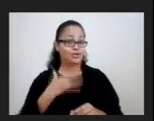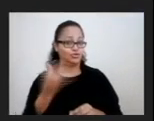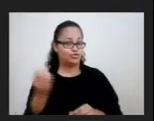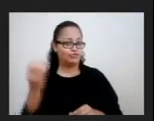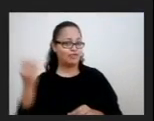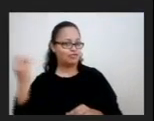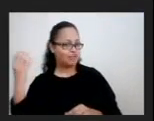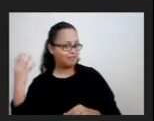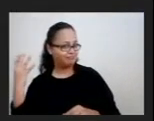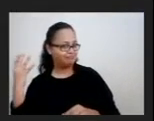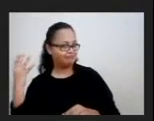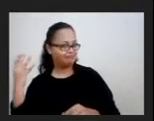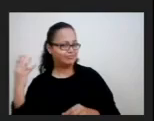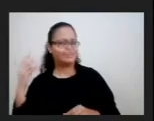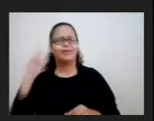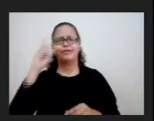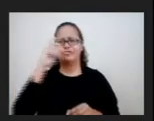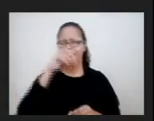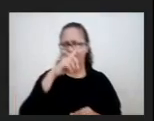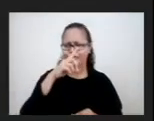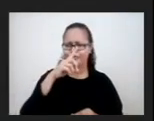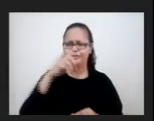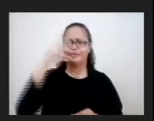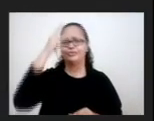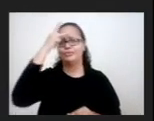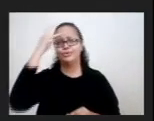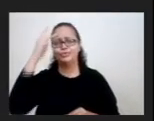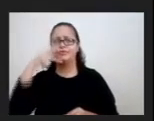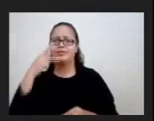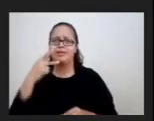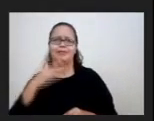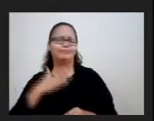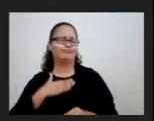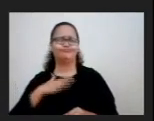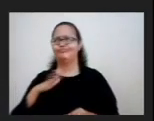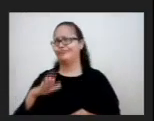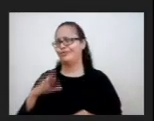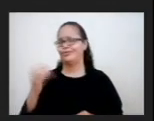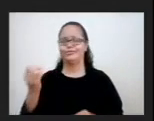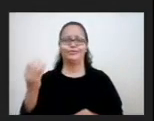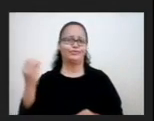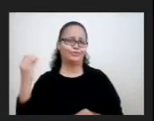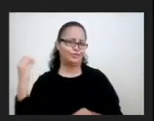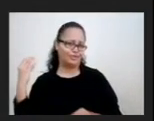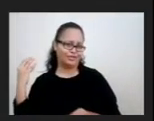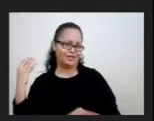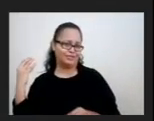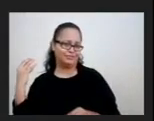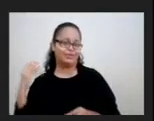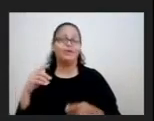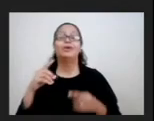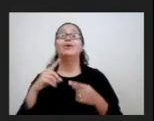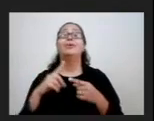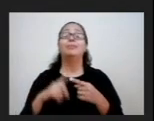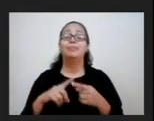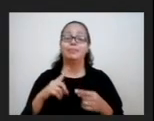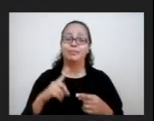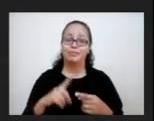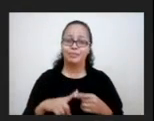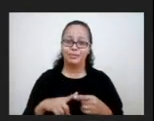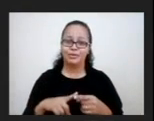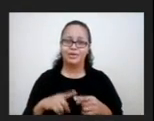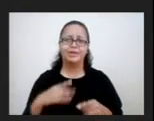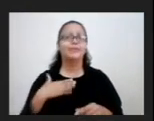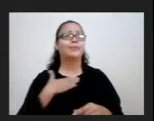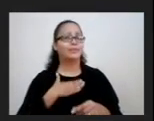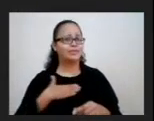de viajar? Eu acho que dificilmente alguém fala, eu não gosto de viajar não, viu, professora? Porque nós gostamos de sair da nossa realidade, do nosso dia a dia